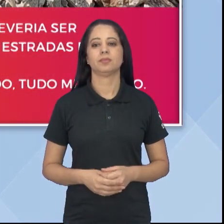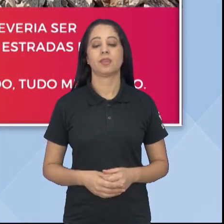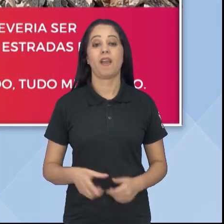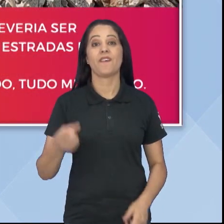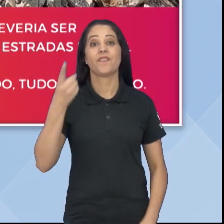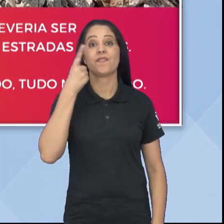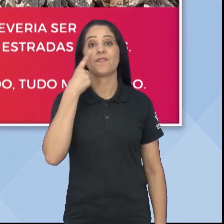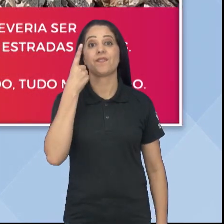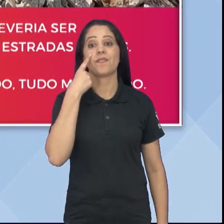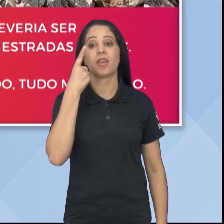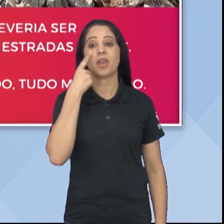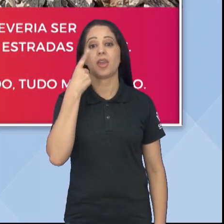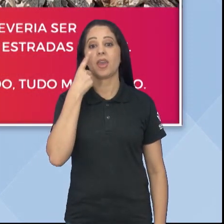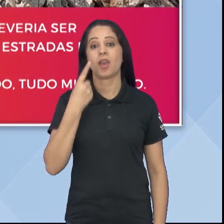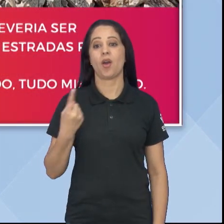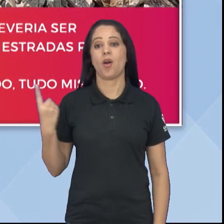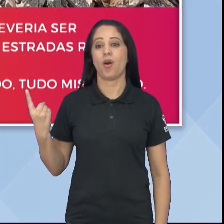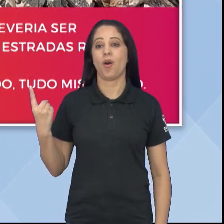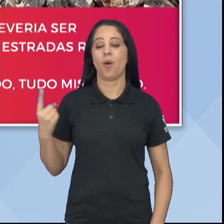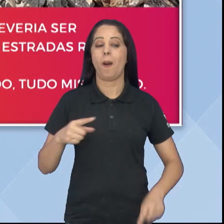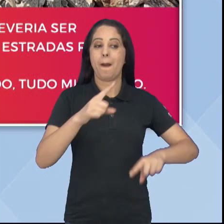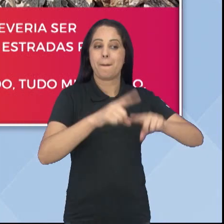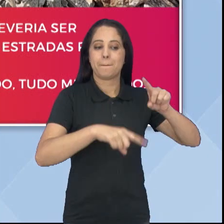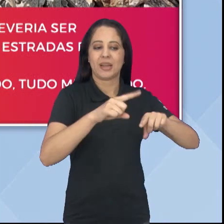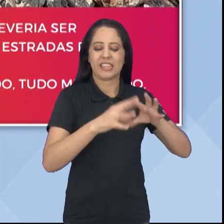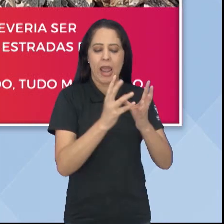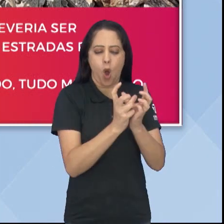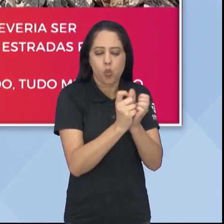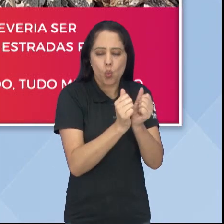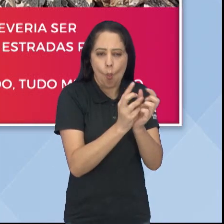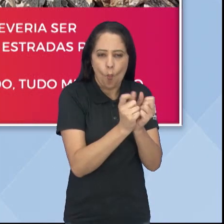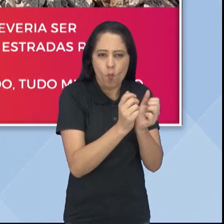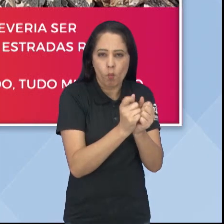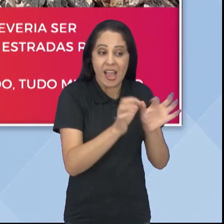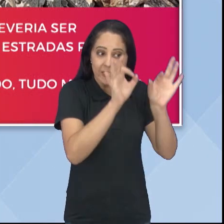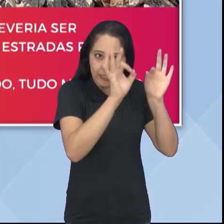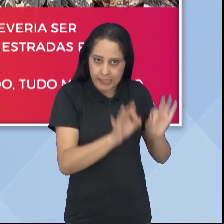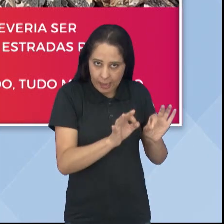veja a diferença do material triturado, que deveria